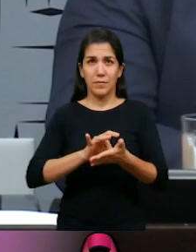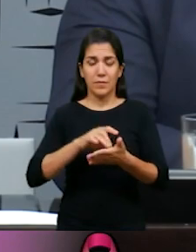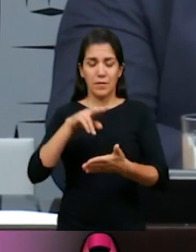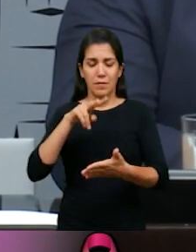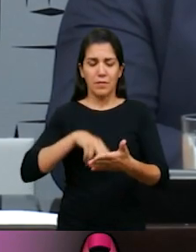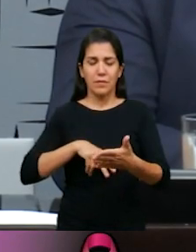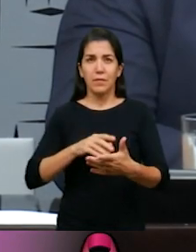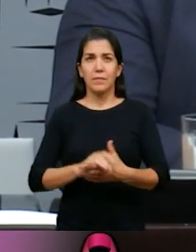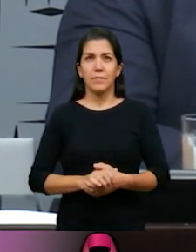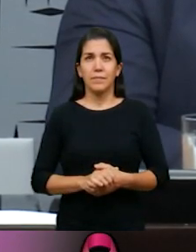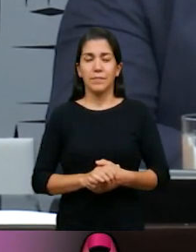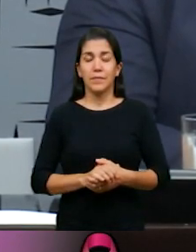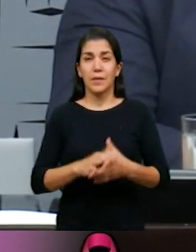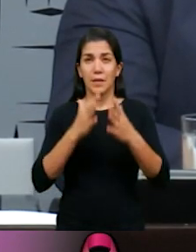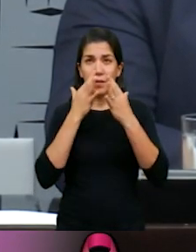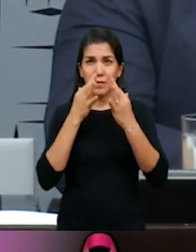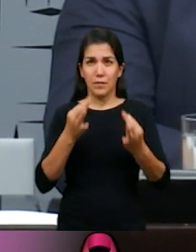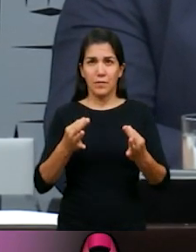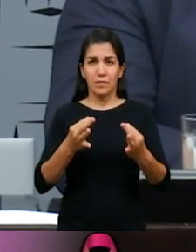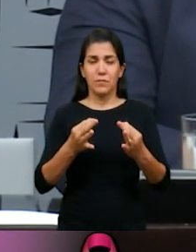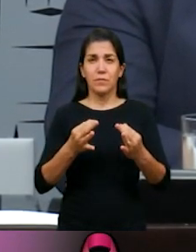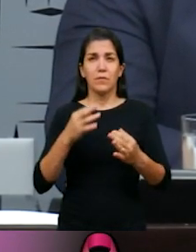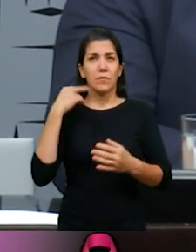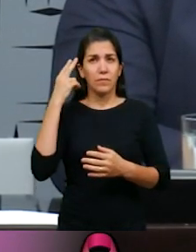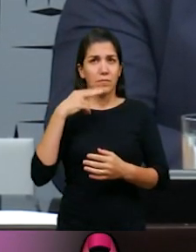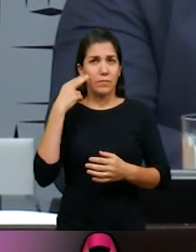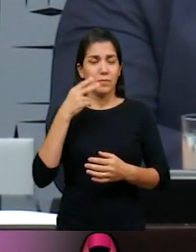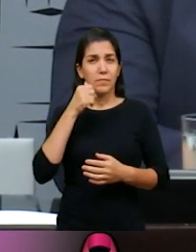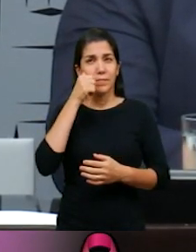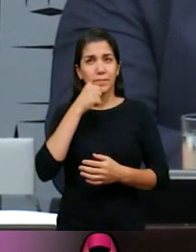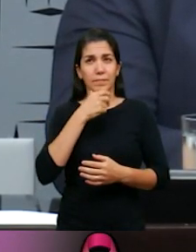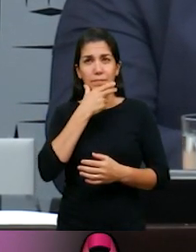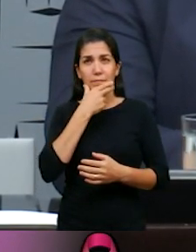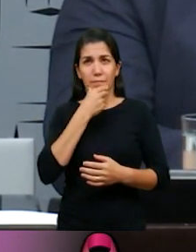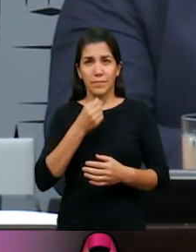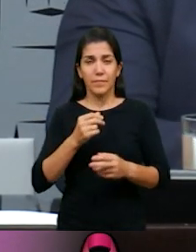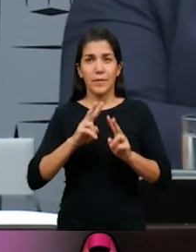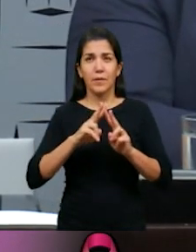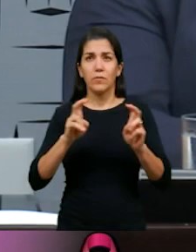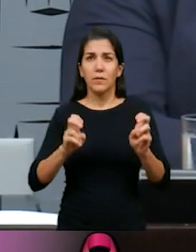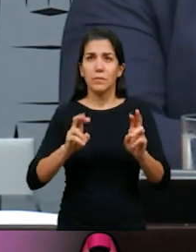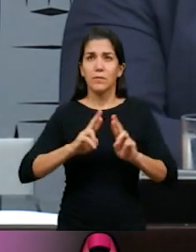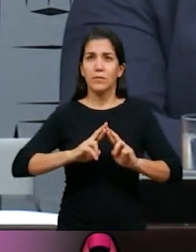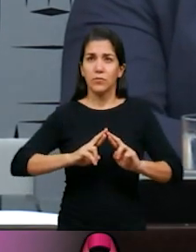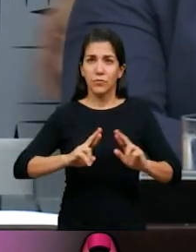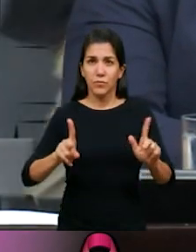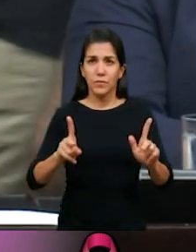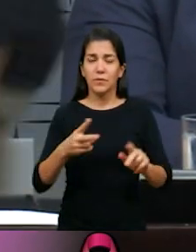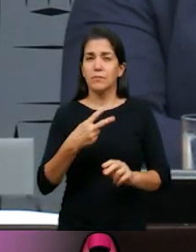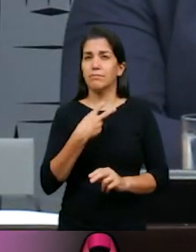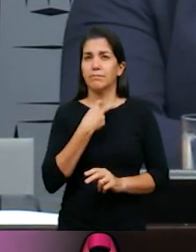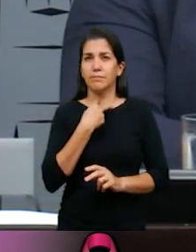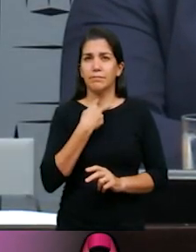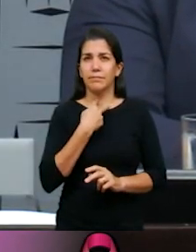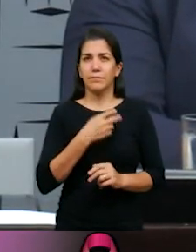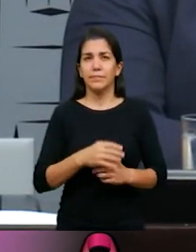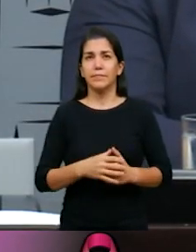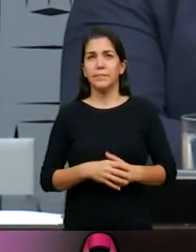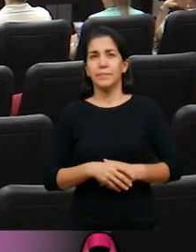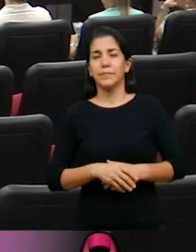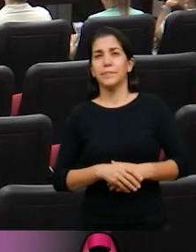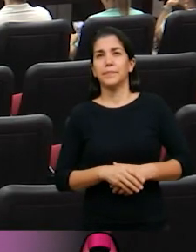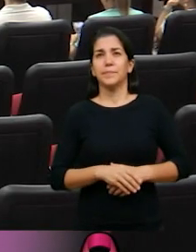interesse público. Alertamos os vereadores e a vereadora para que não saiam do assunto do requerimento durante sua